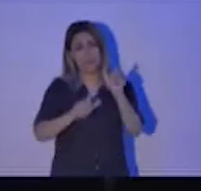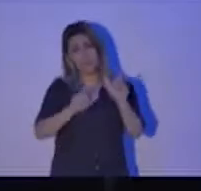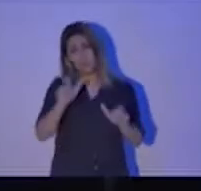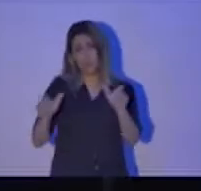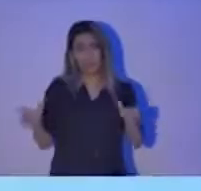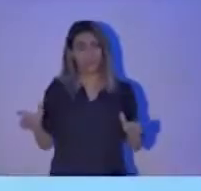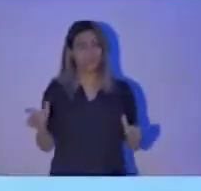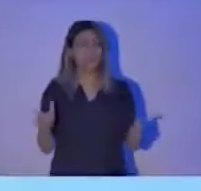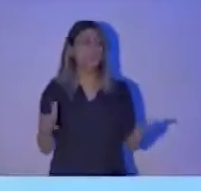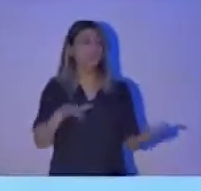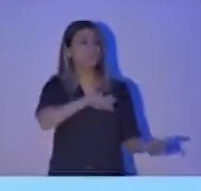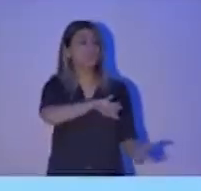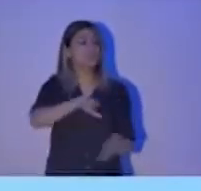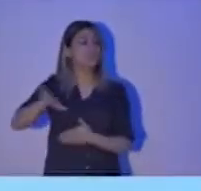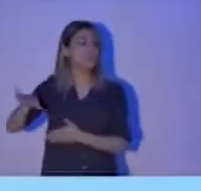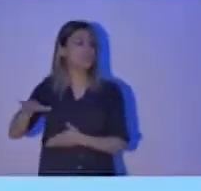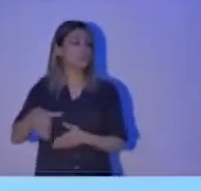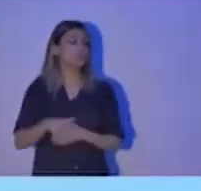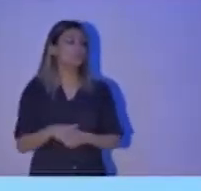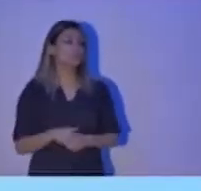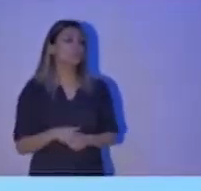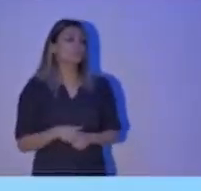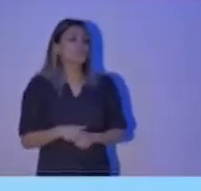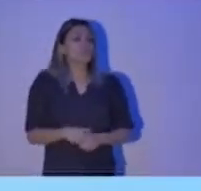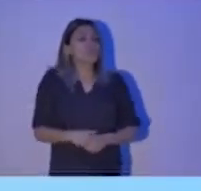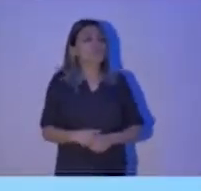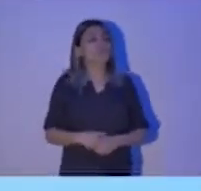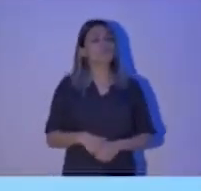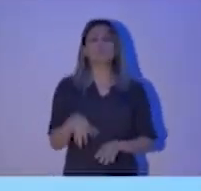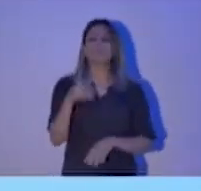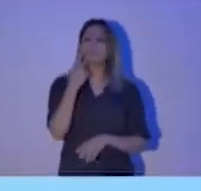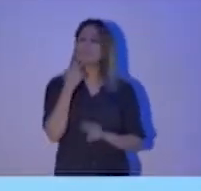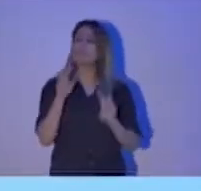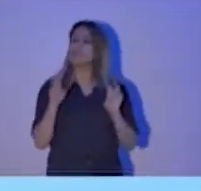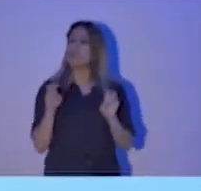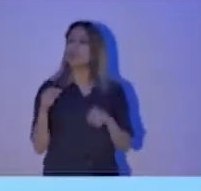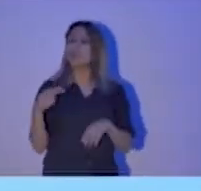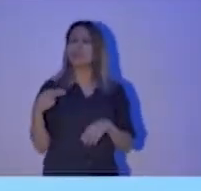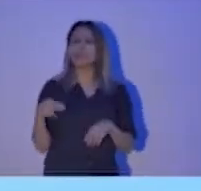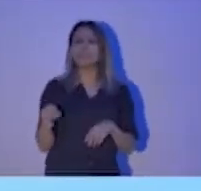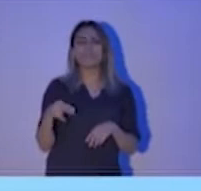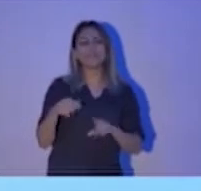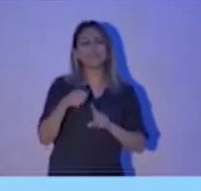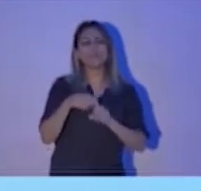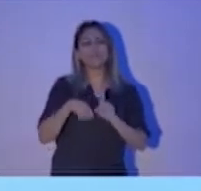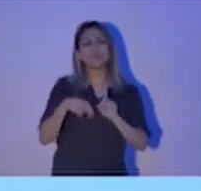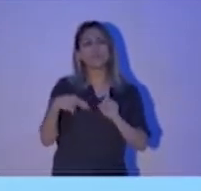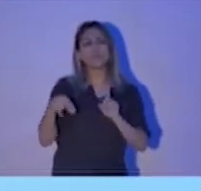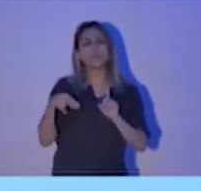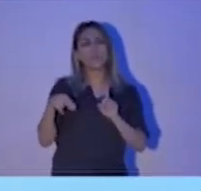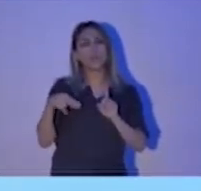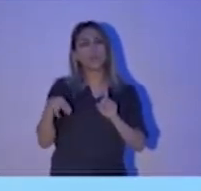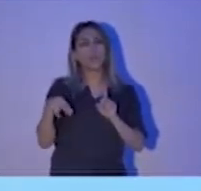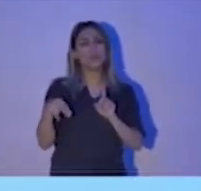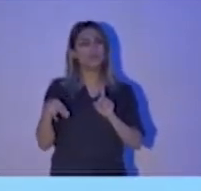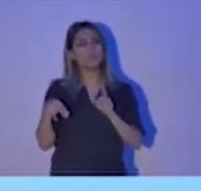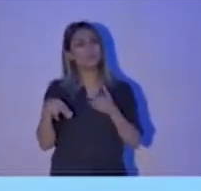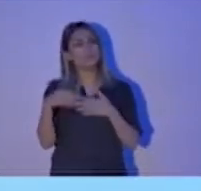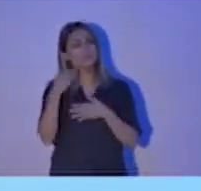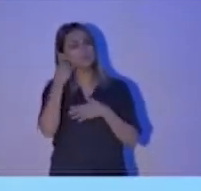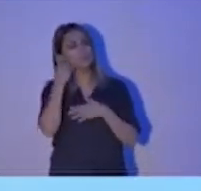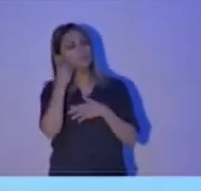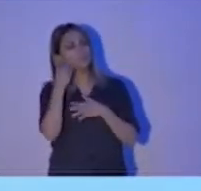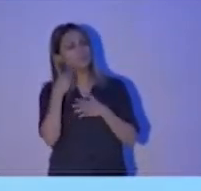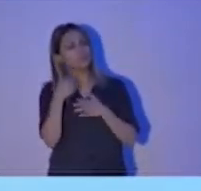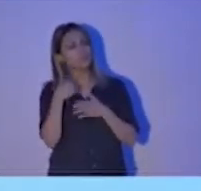agora falou-se de jogar para novembro, talvez, a relatoria. Você tem alguma informação a mais sobre como está